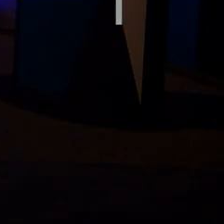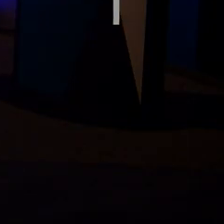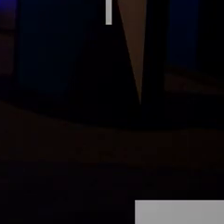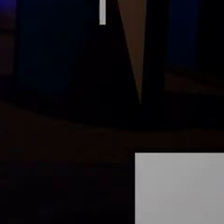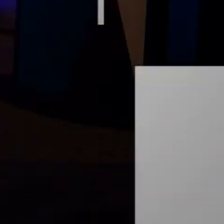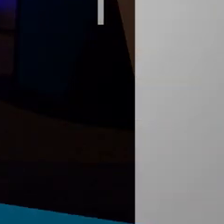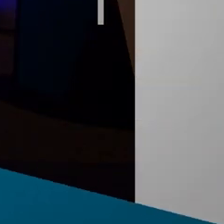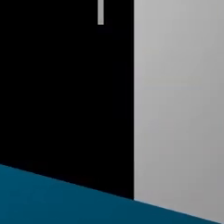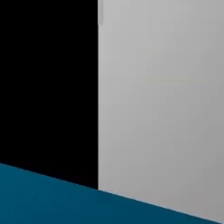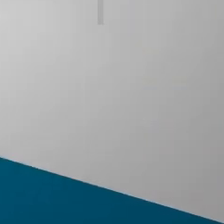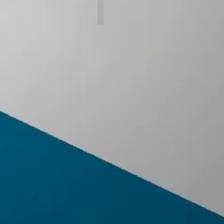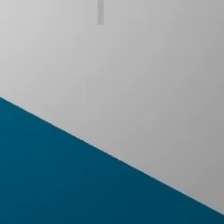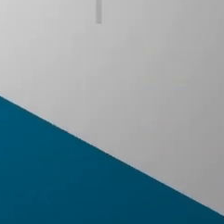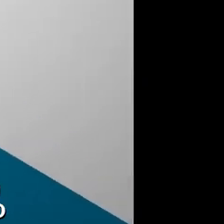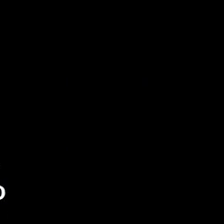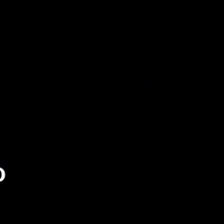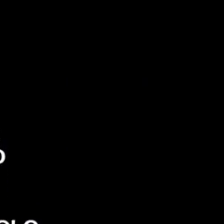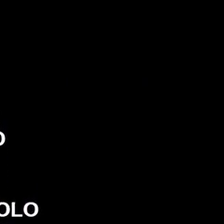Tchau